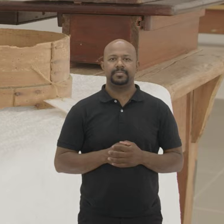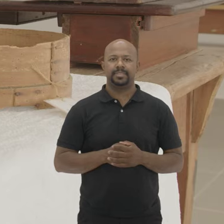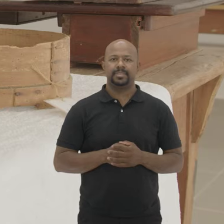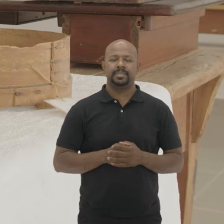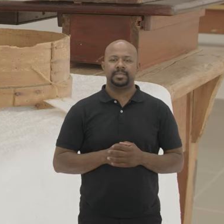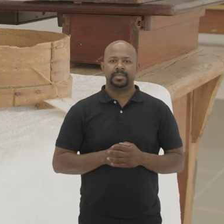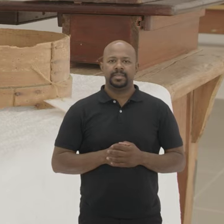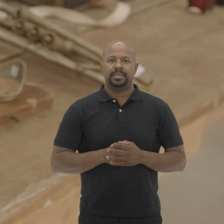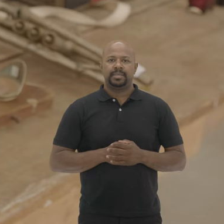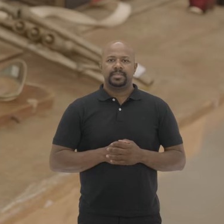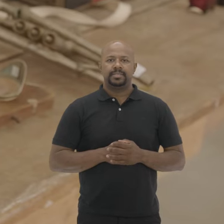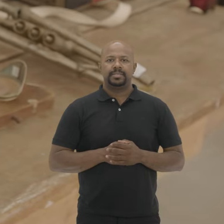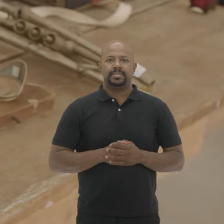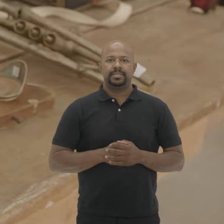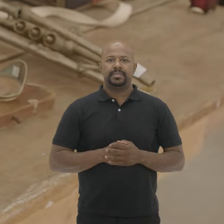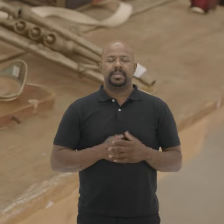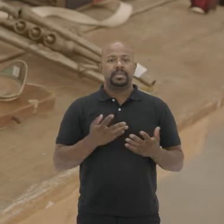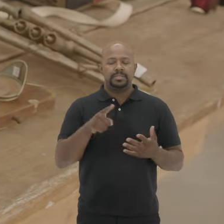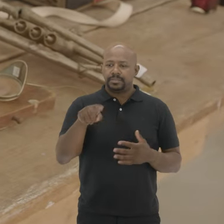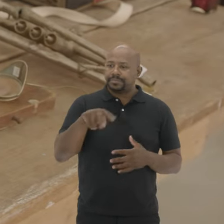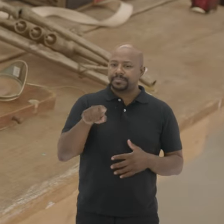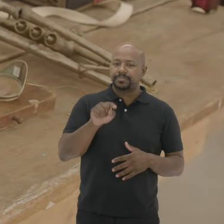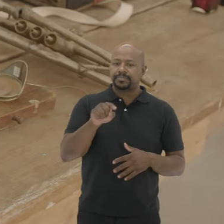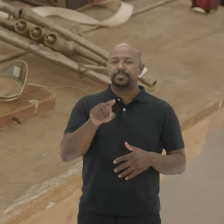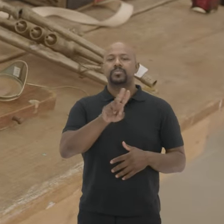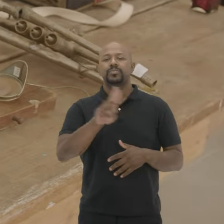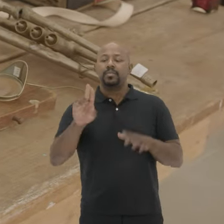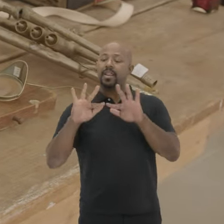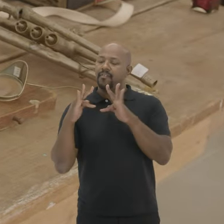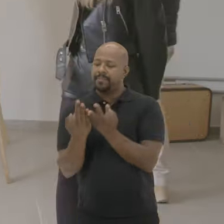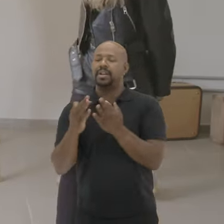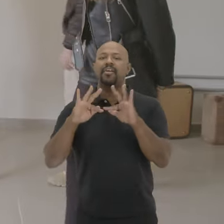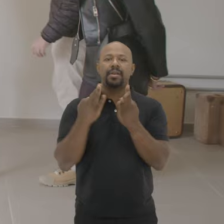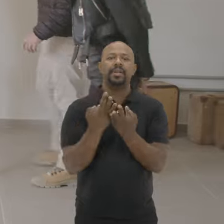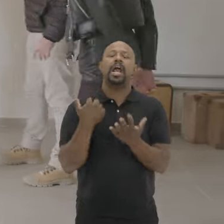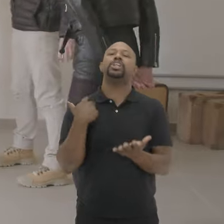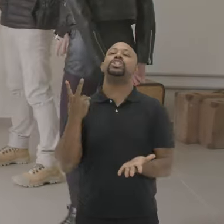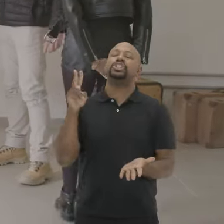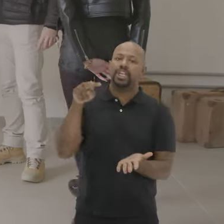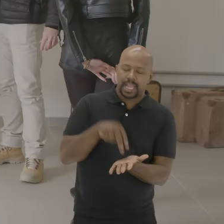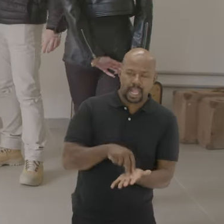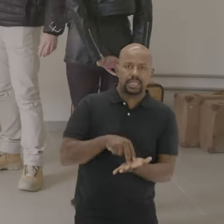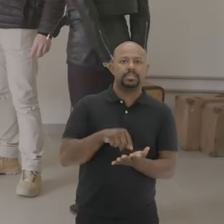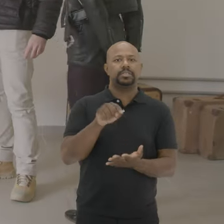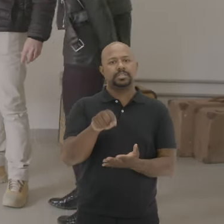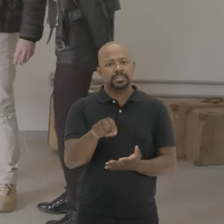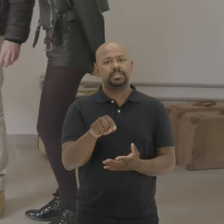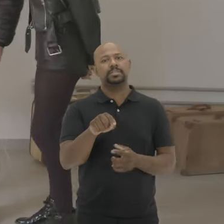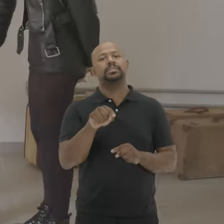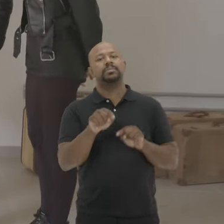de escritório e instrumentos musicais. Daniel aponta para um cavalete. Uma curiosidade aqui, ó, o nome das famílias que chegaram no